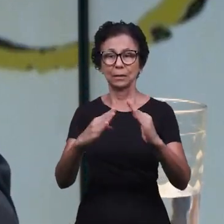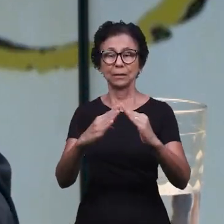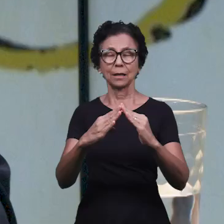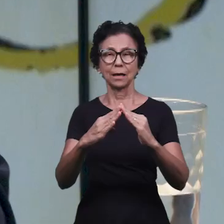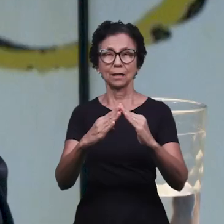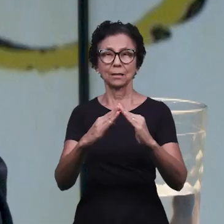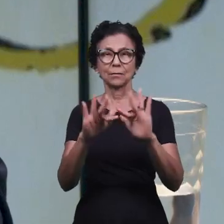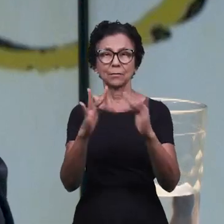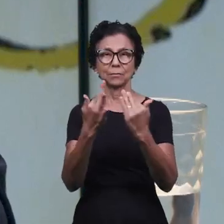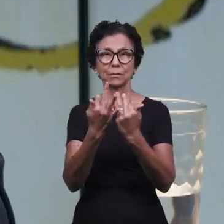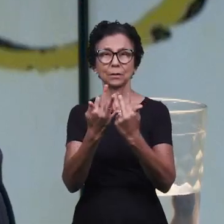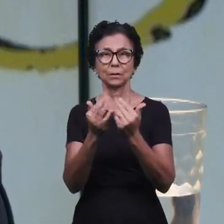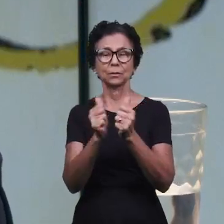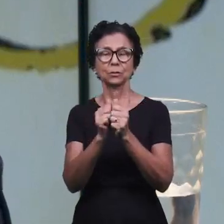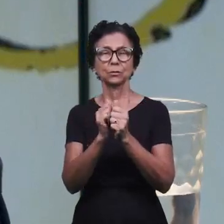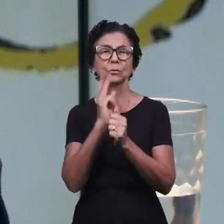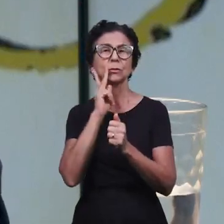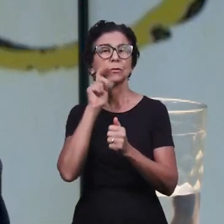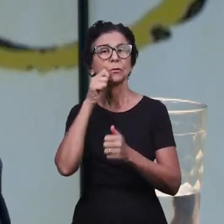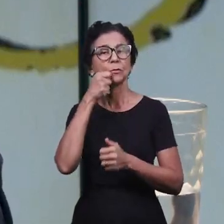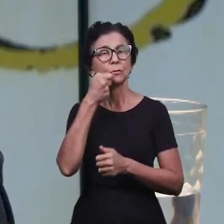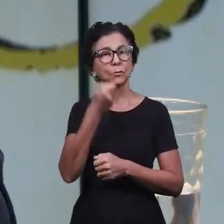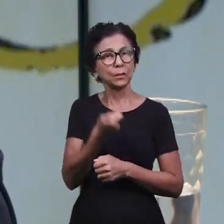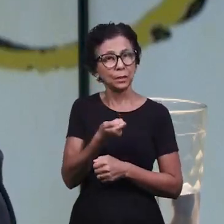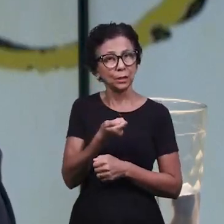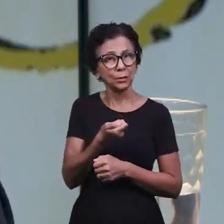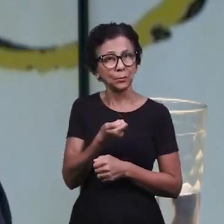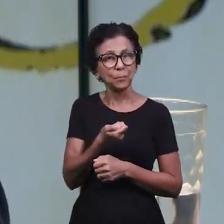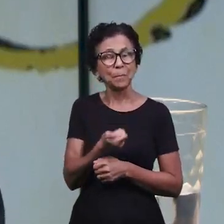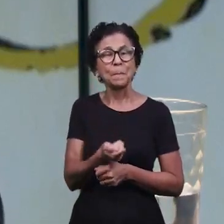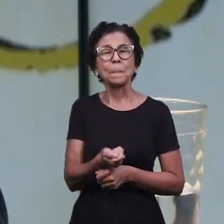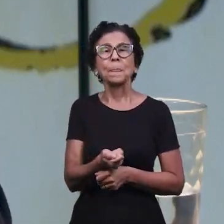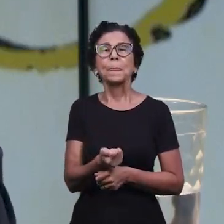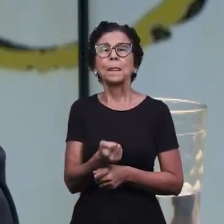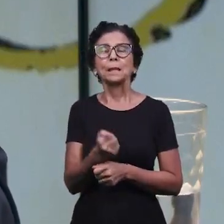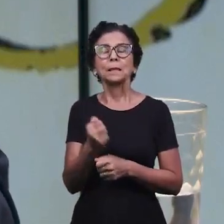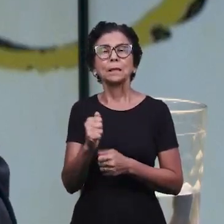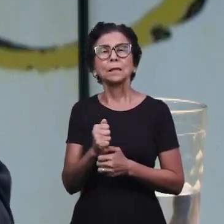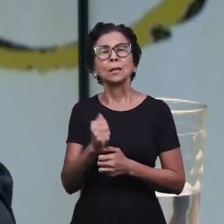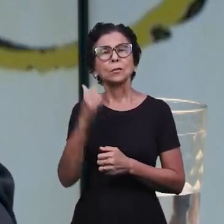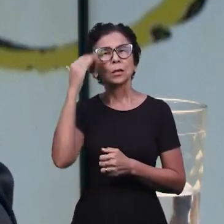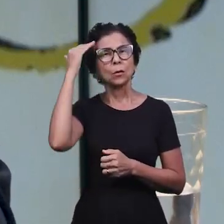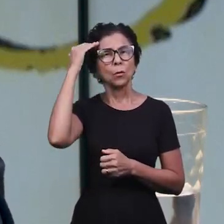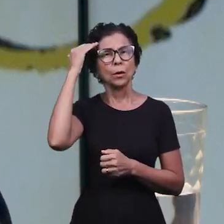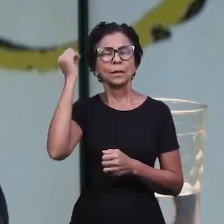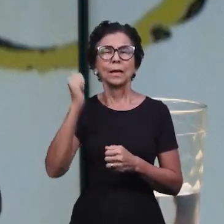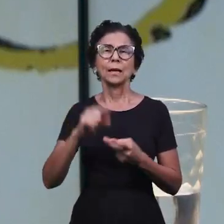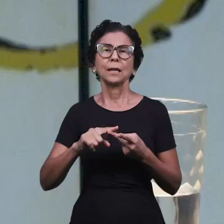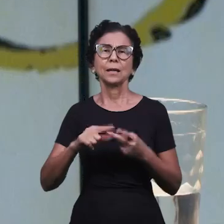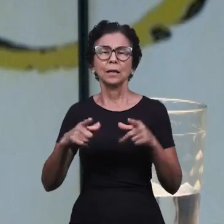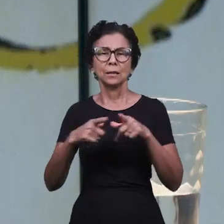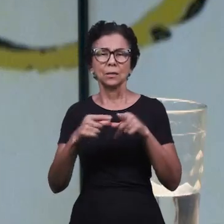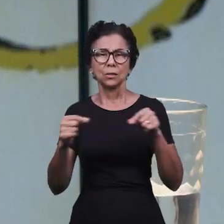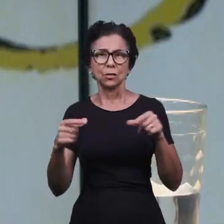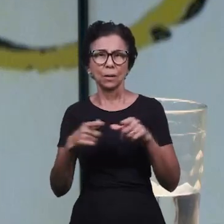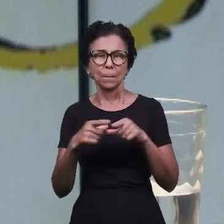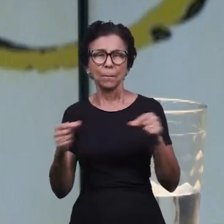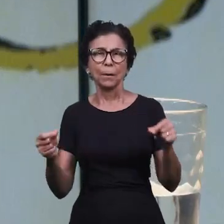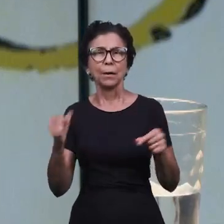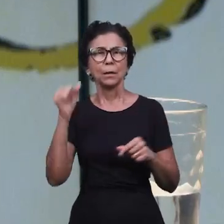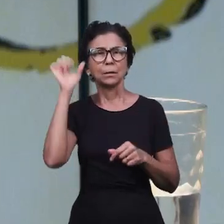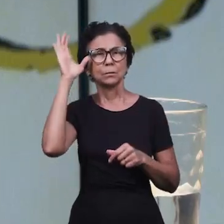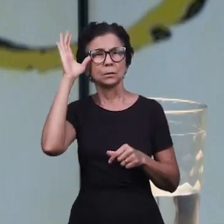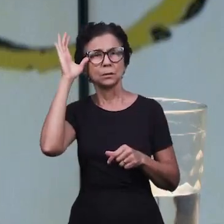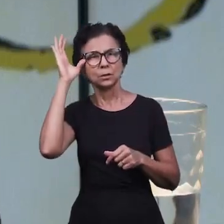família. Então, ao receber as fotos daquelas famílias na Coreia, no Japão, na China, na Austrália, na